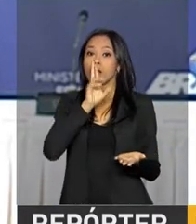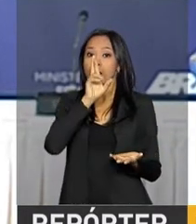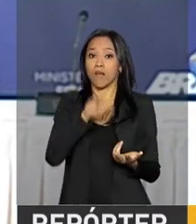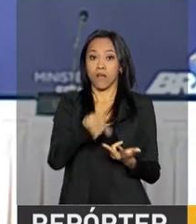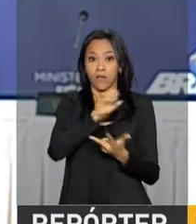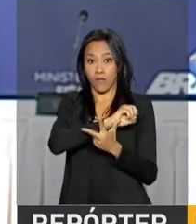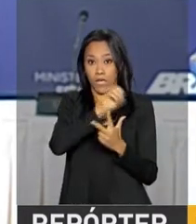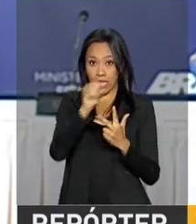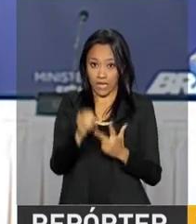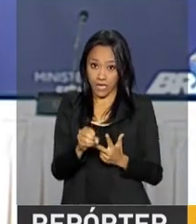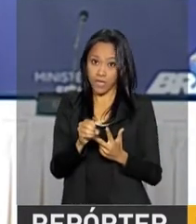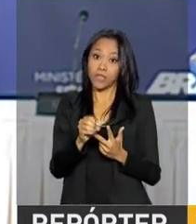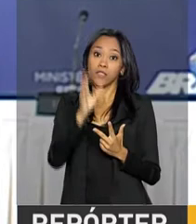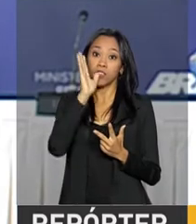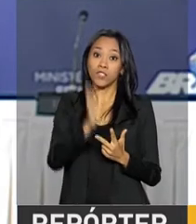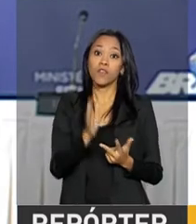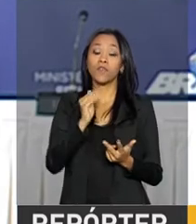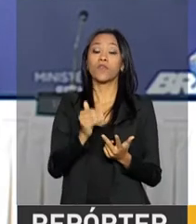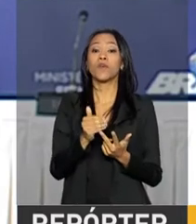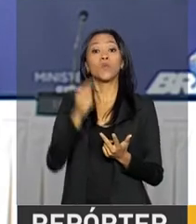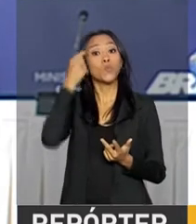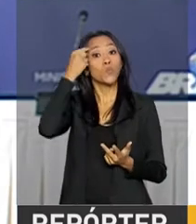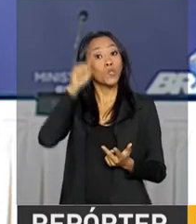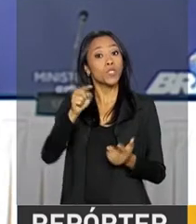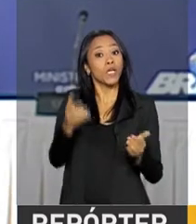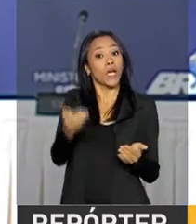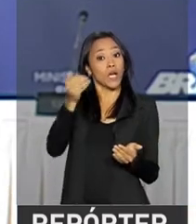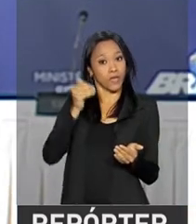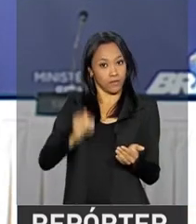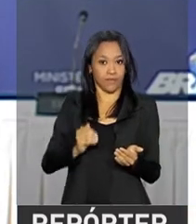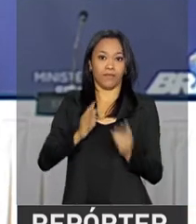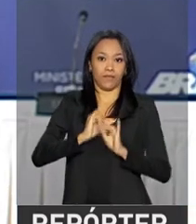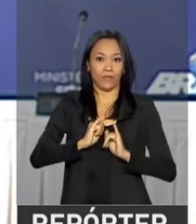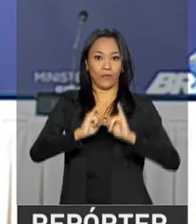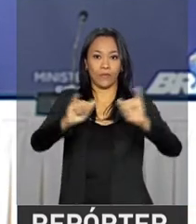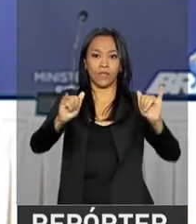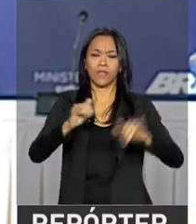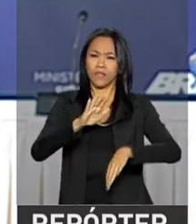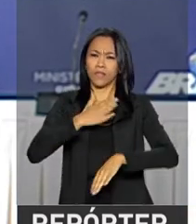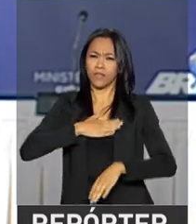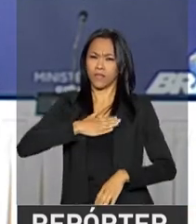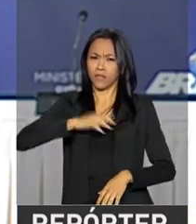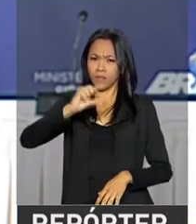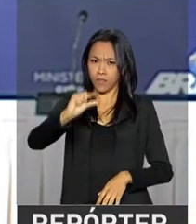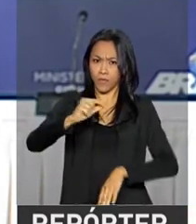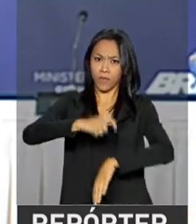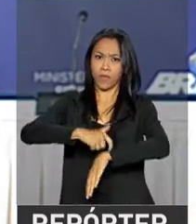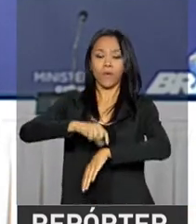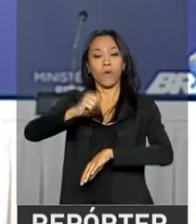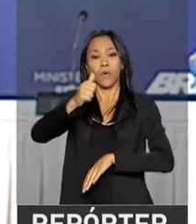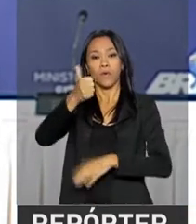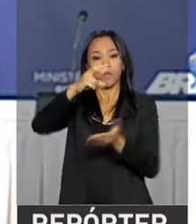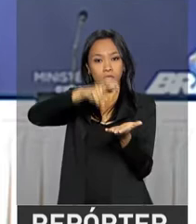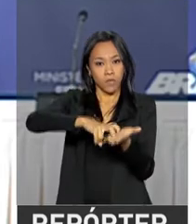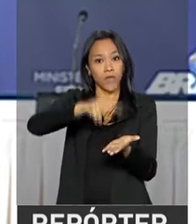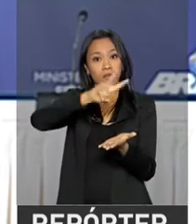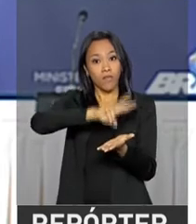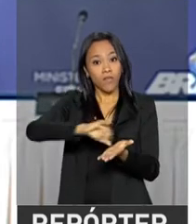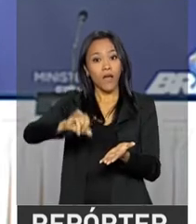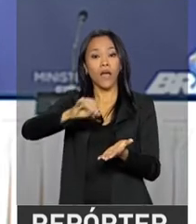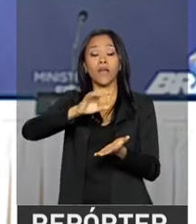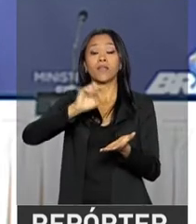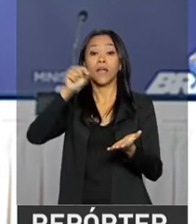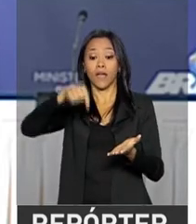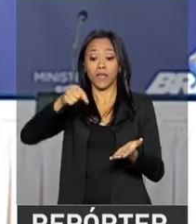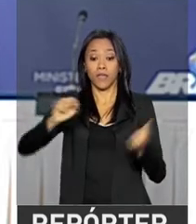antecipado essa divulgação em um dia e daqui a pouco às 11 horas da manhã o ministro mendonça filho vai reunir a imprensa aqui no ministério